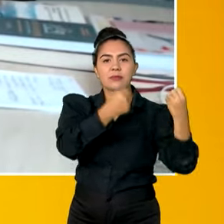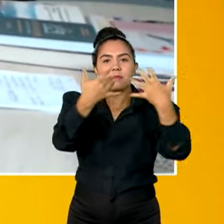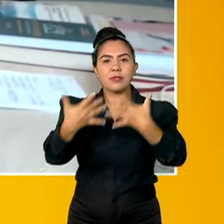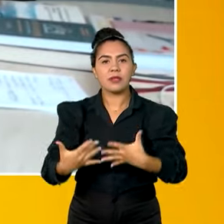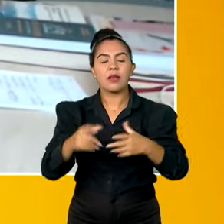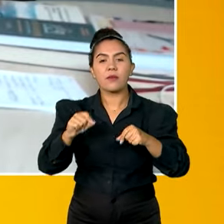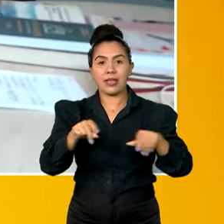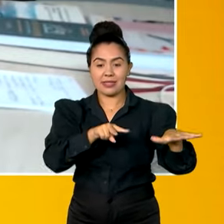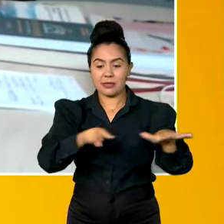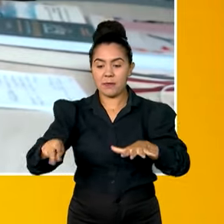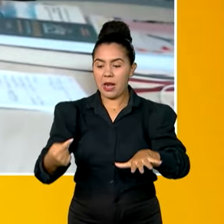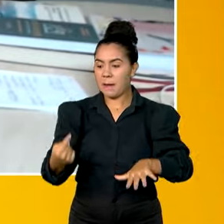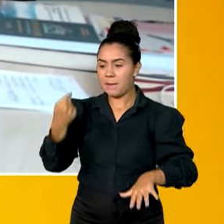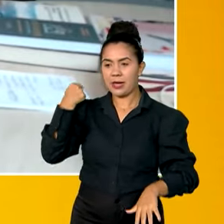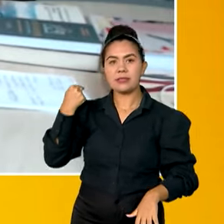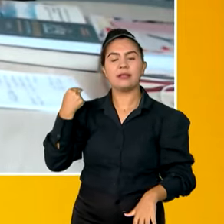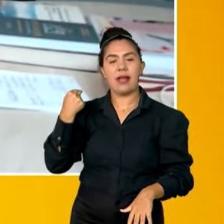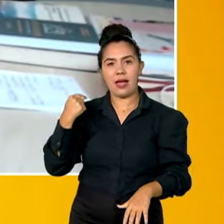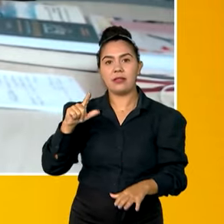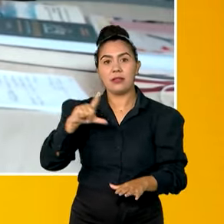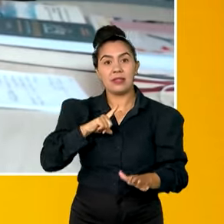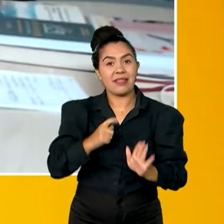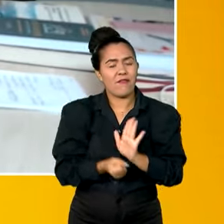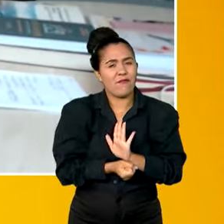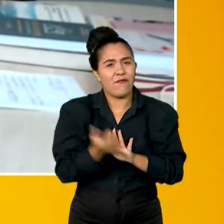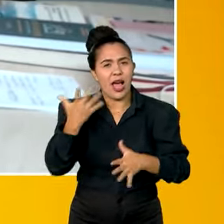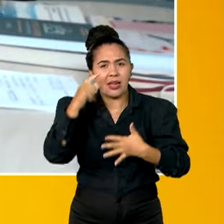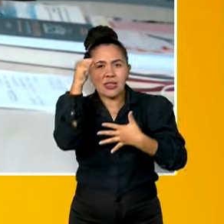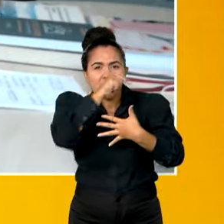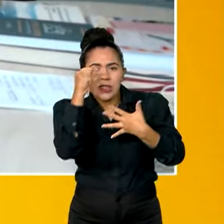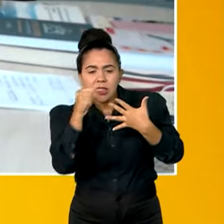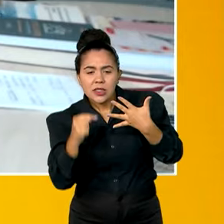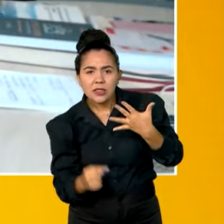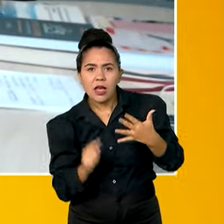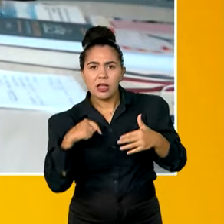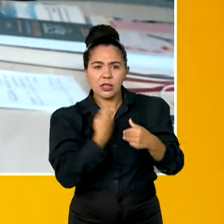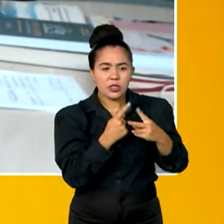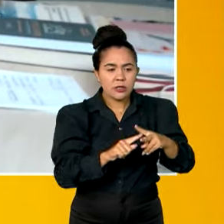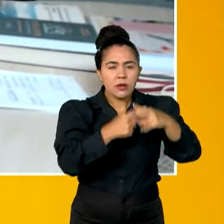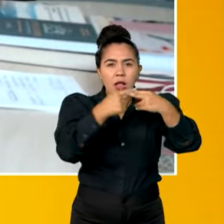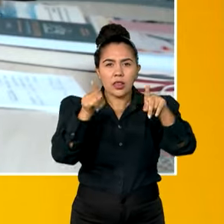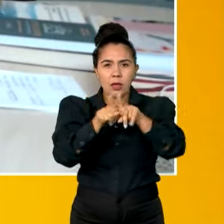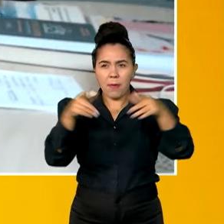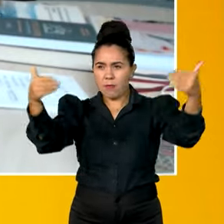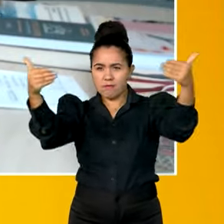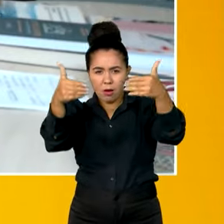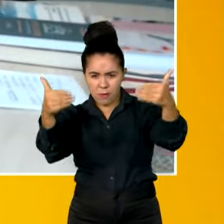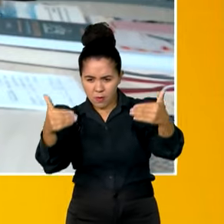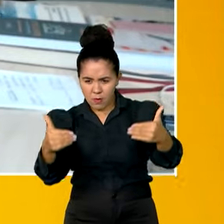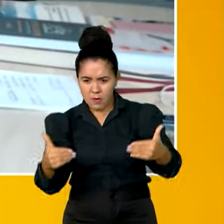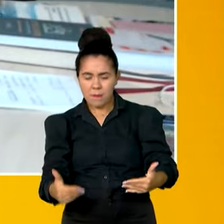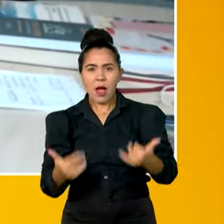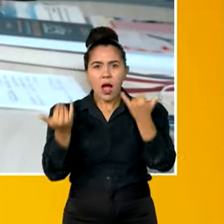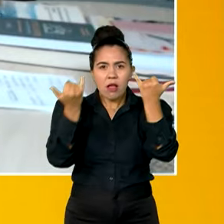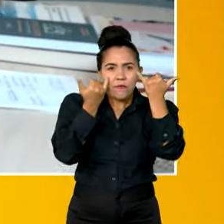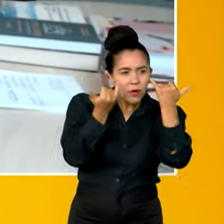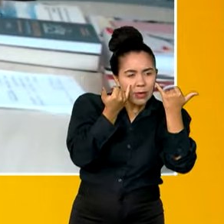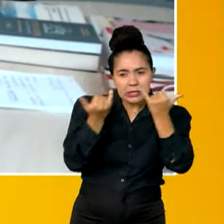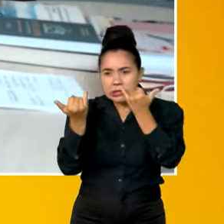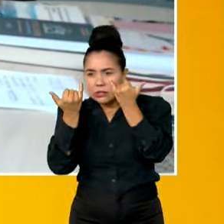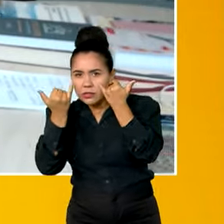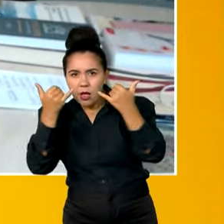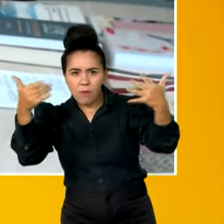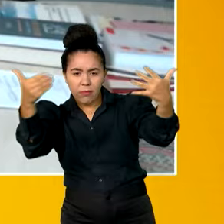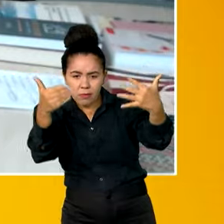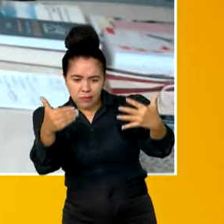semana passada uma série de aprimoramentos também, cruzamentos de dados que estavam no portal, mas que eram de